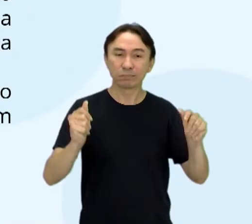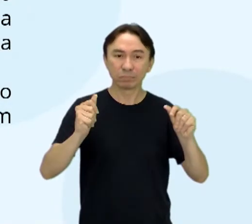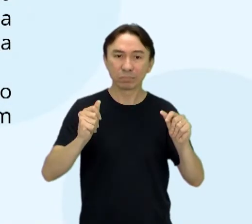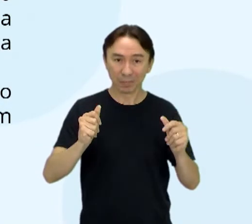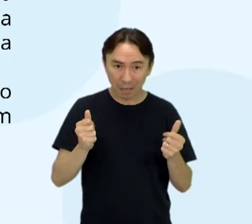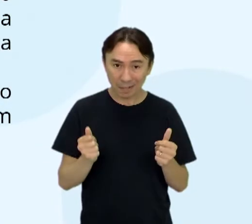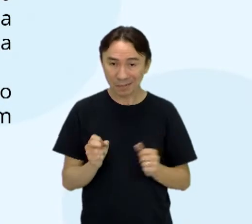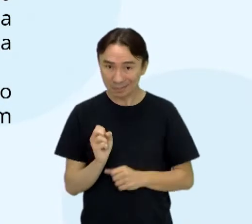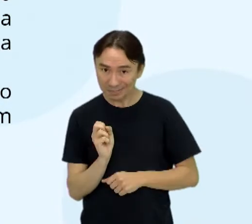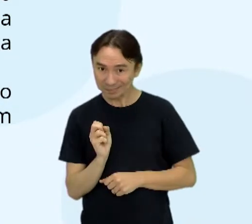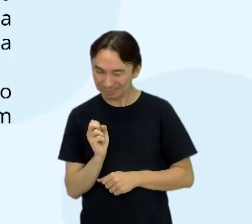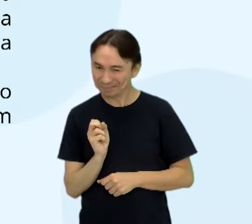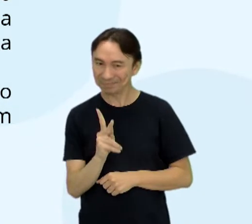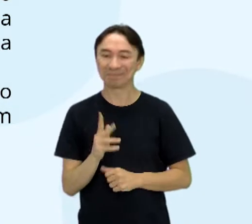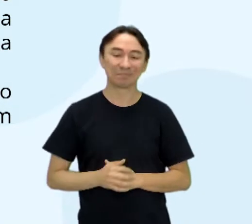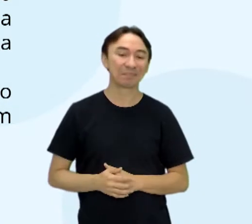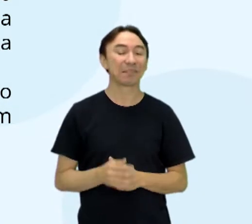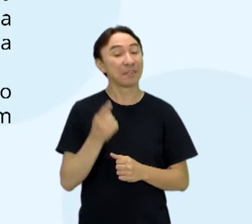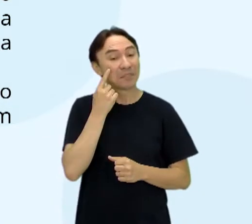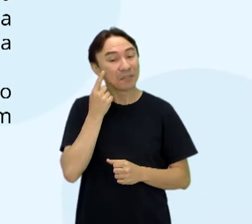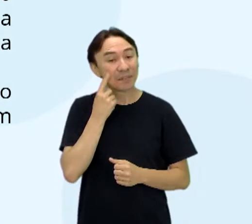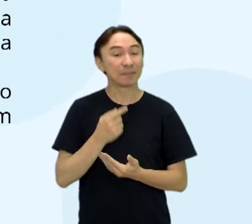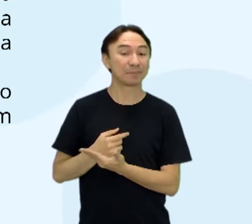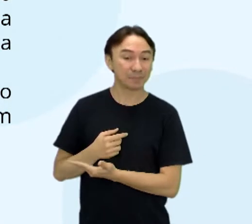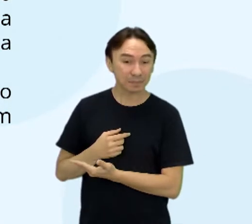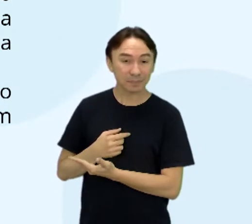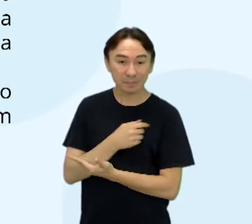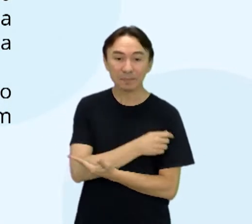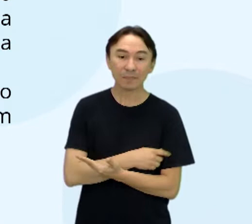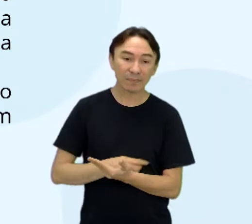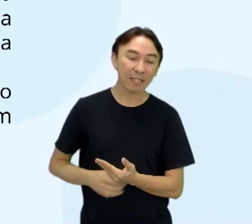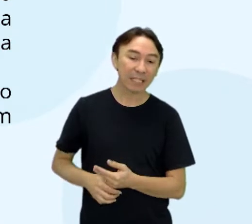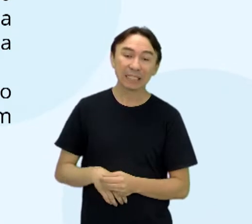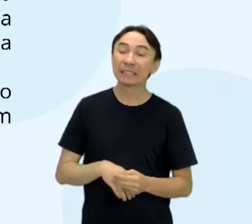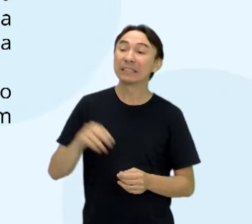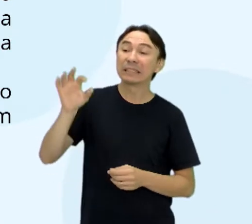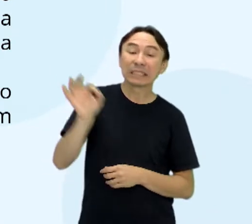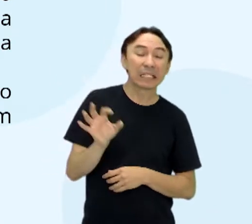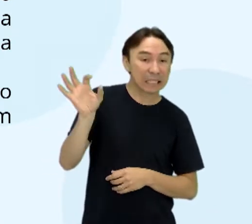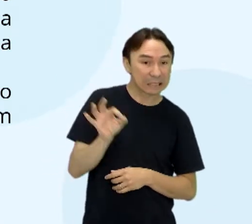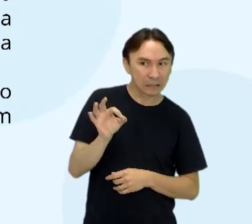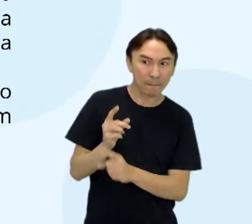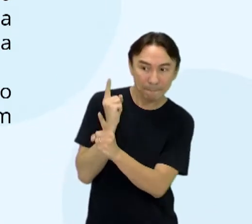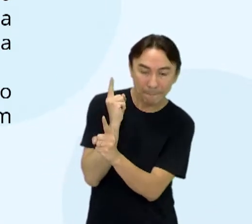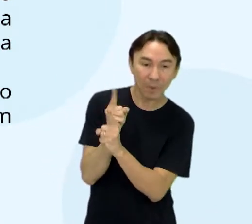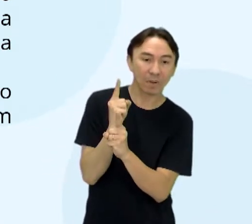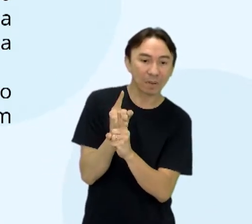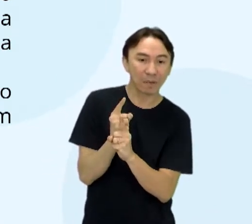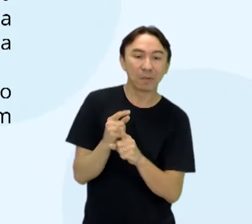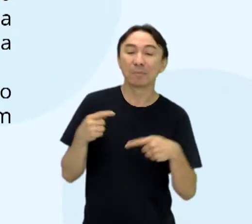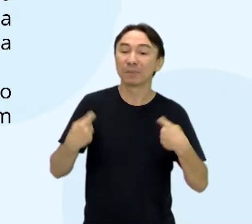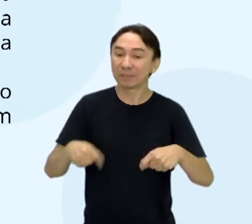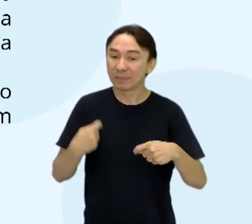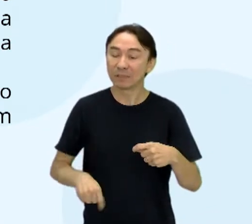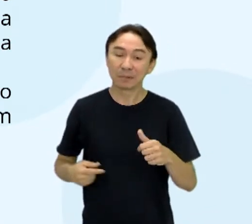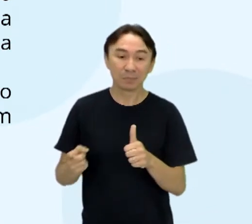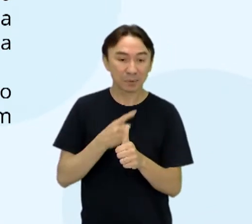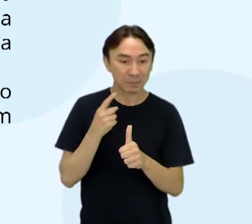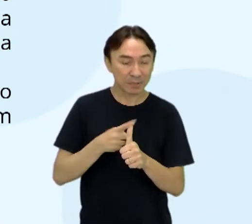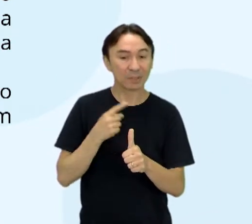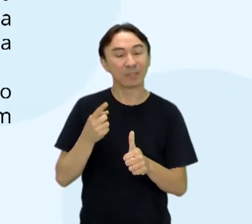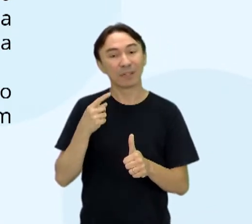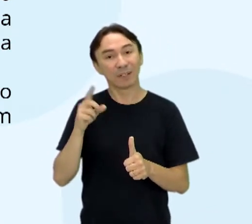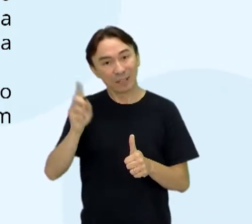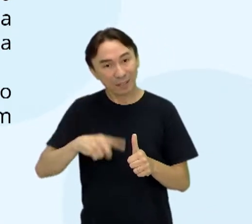se encontrar o valor de uma taxa, há que se pensar primeiro no cálculo de coeficientes, tá ok? Que é dado através da razão